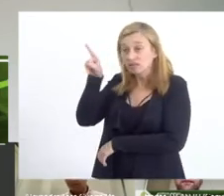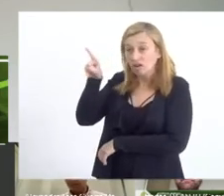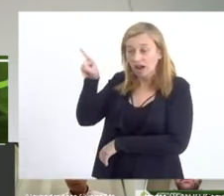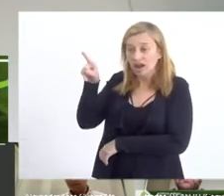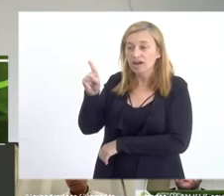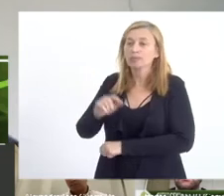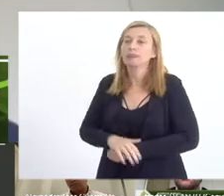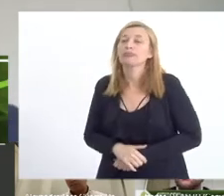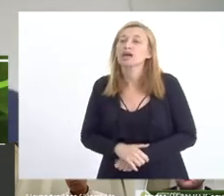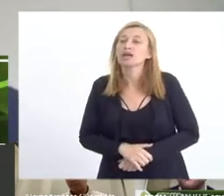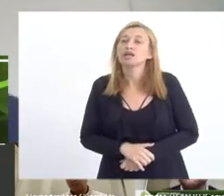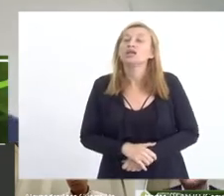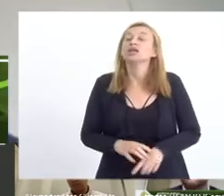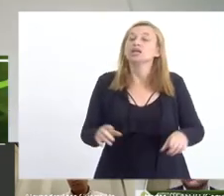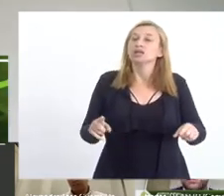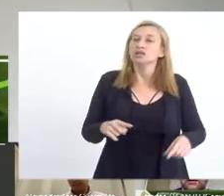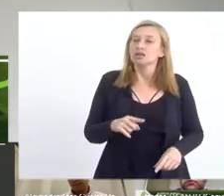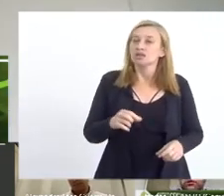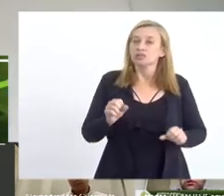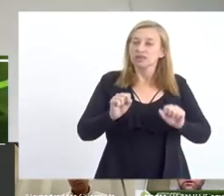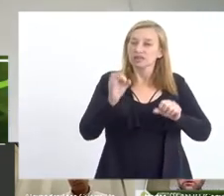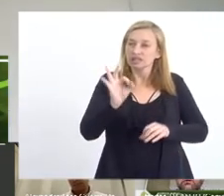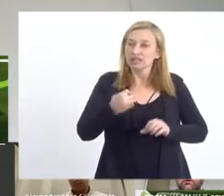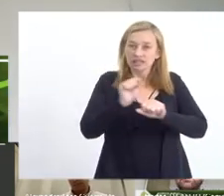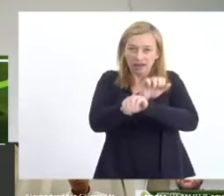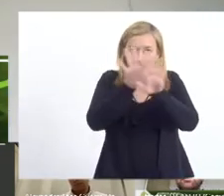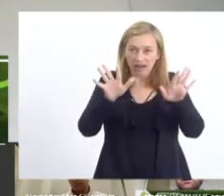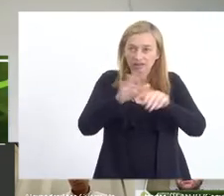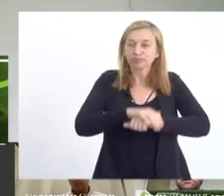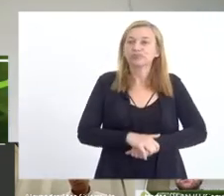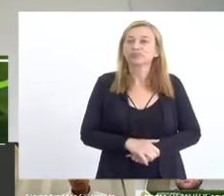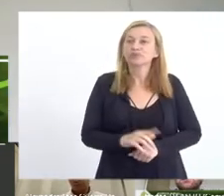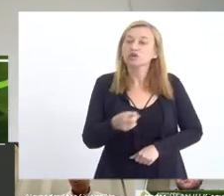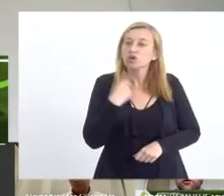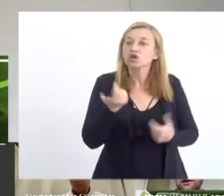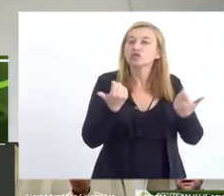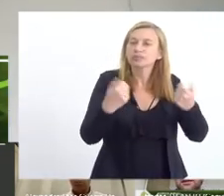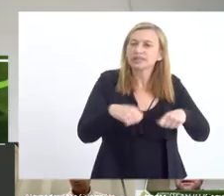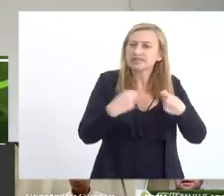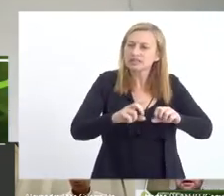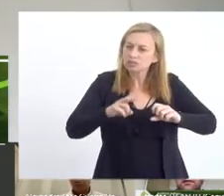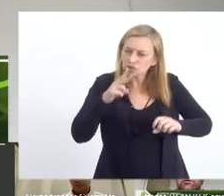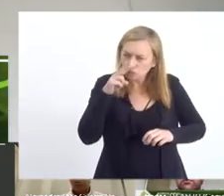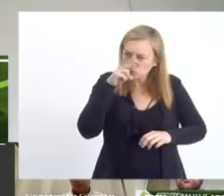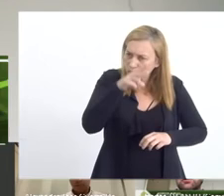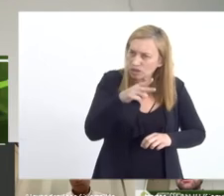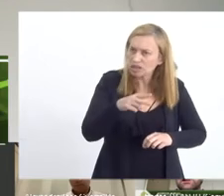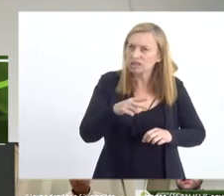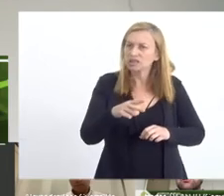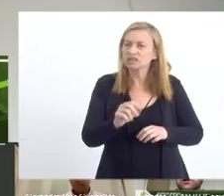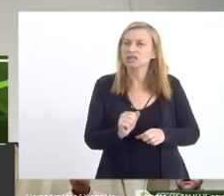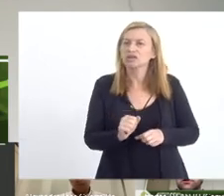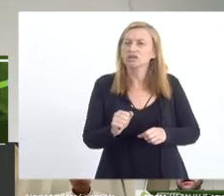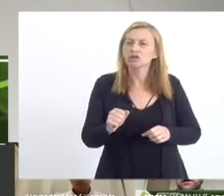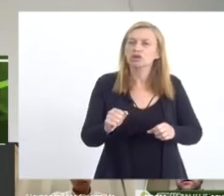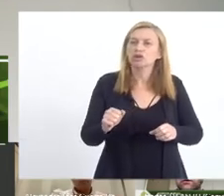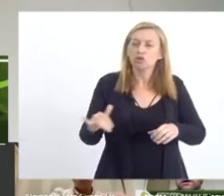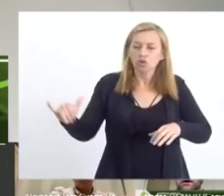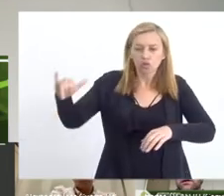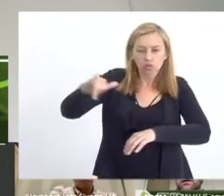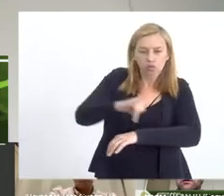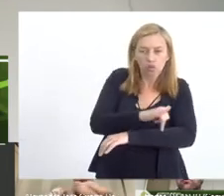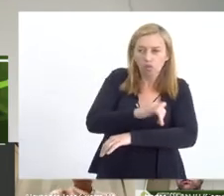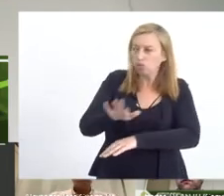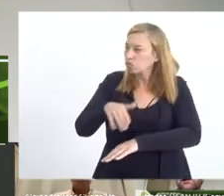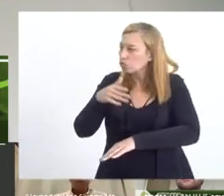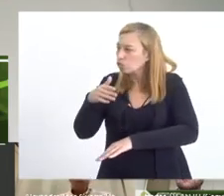participando. E a gente tem uma posição muito clara quanto a isso. Nós precisamos fortalecer o nosso hub internacional do Galeão,